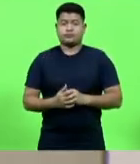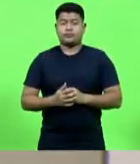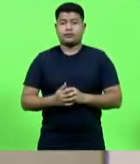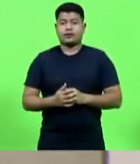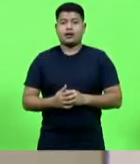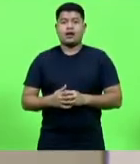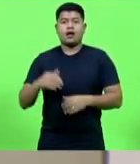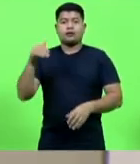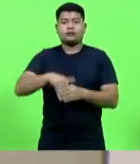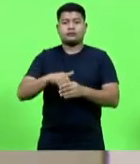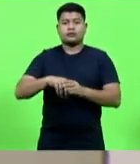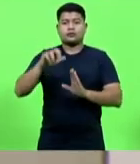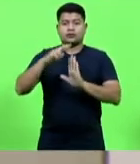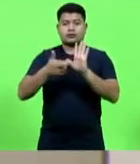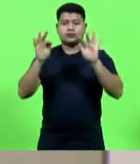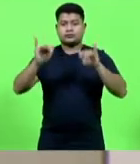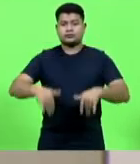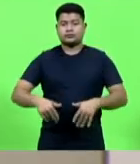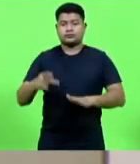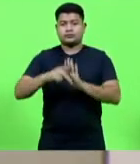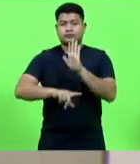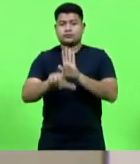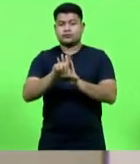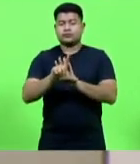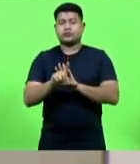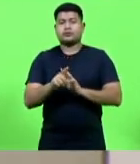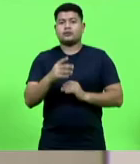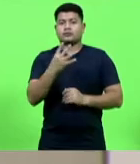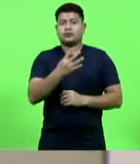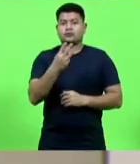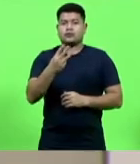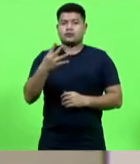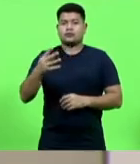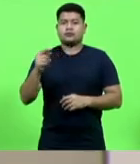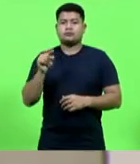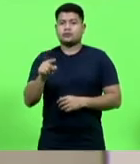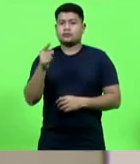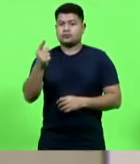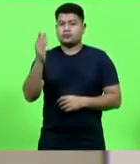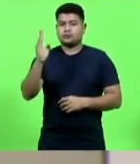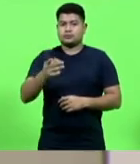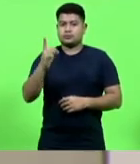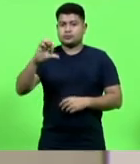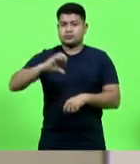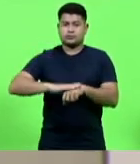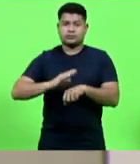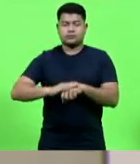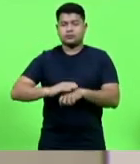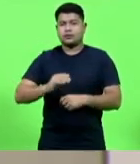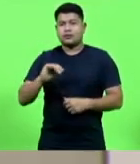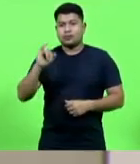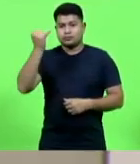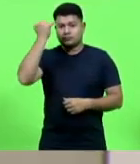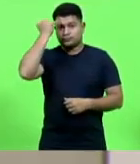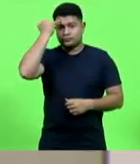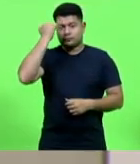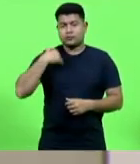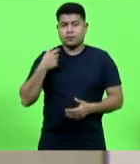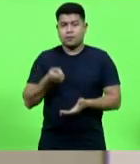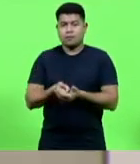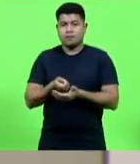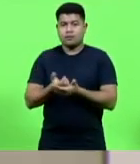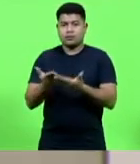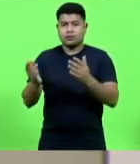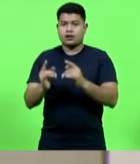votação, redação final do projeto de lei 434.1 de 2019, autor, deputado Jair Mioto, obriga os